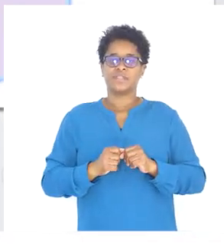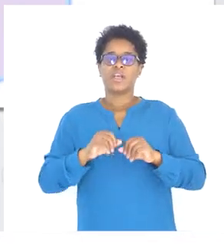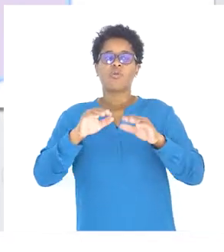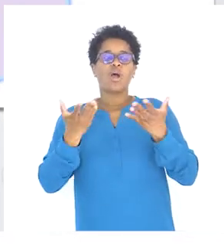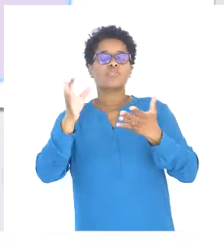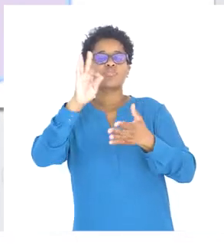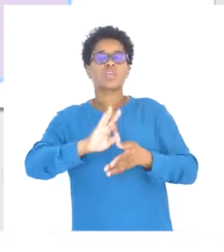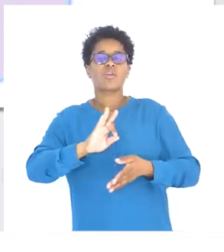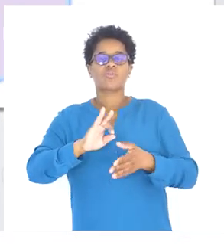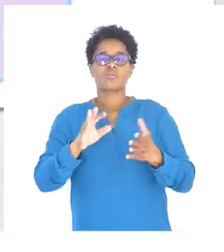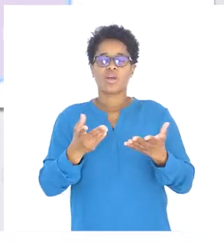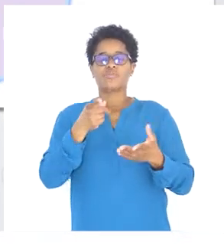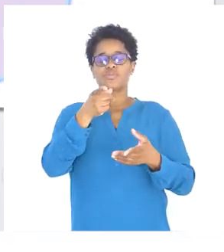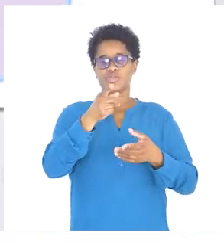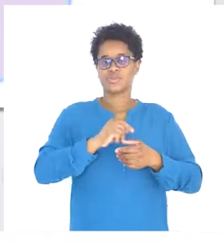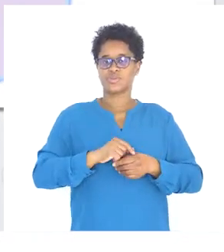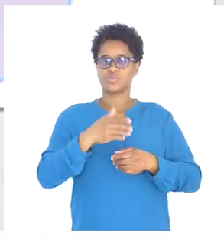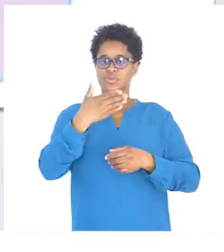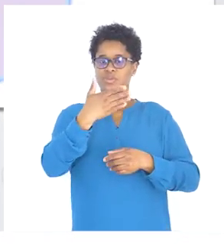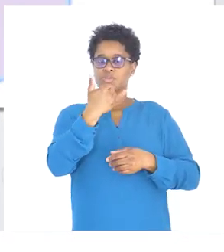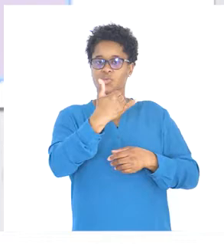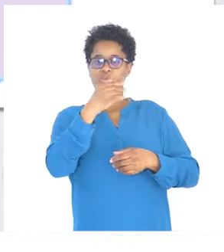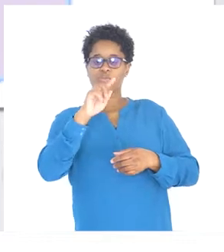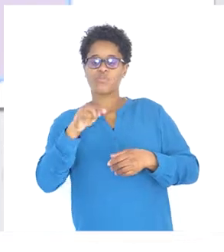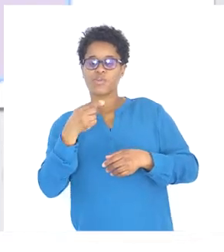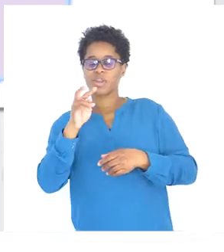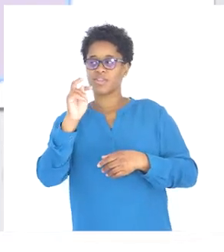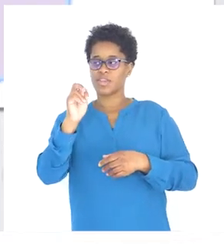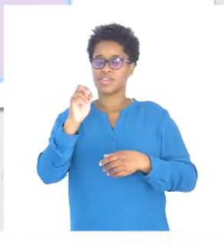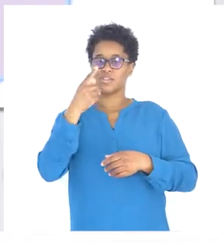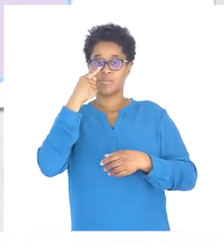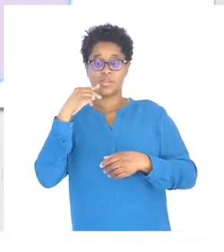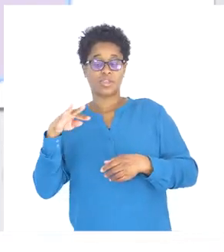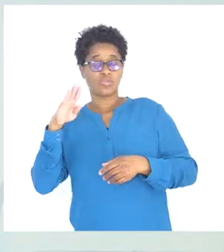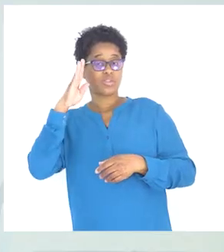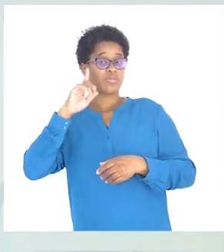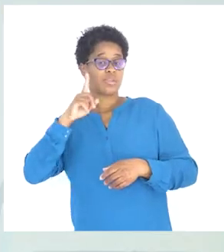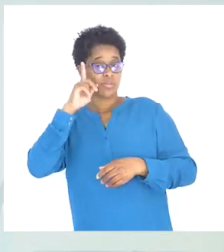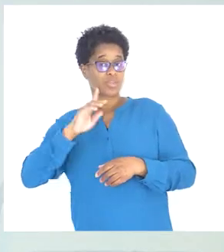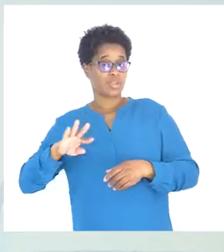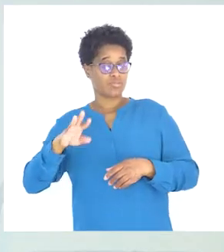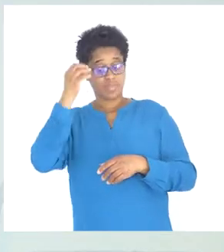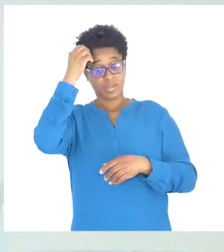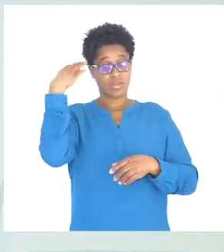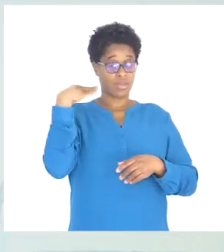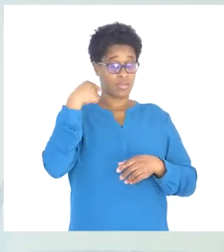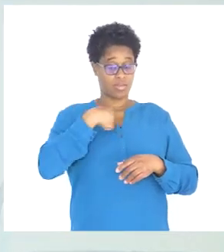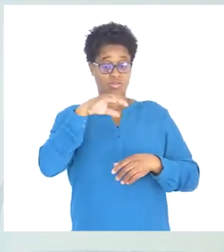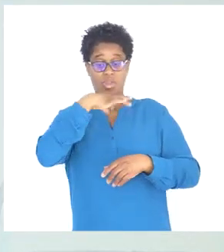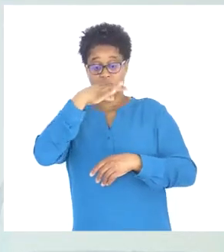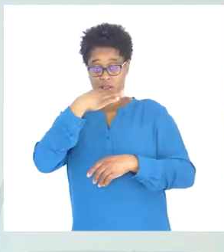Quantos por cento? Isso, 2,3. Meninos e meninas, não se esqueçam que estou a